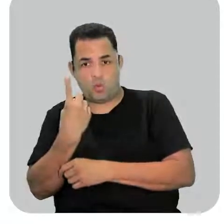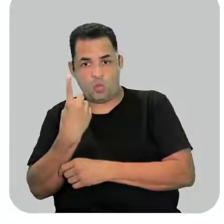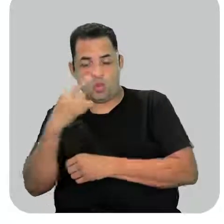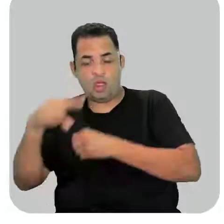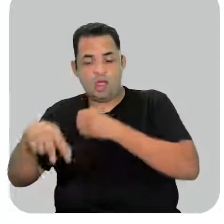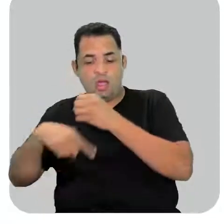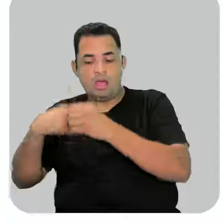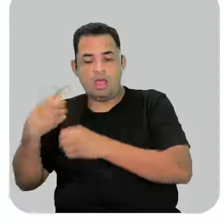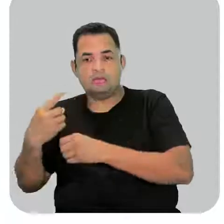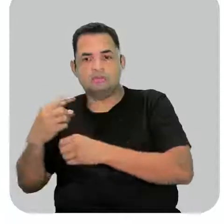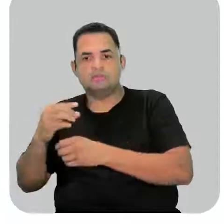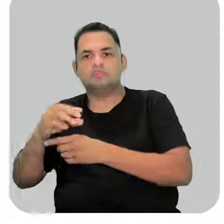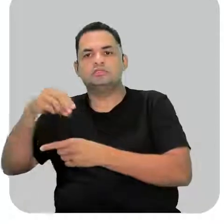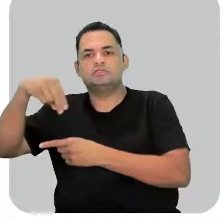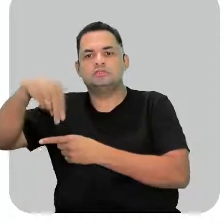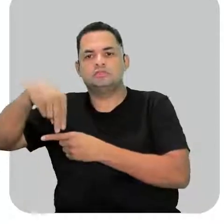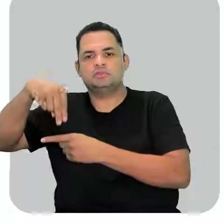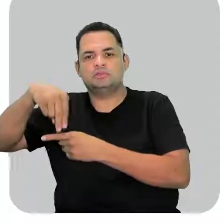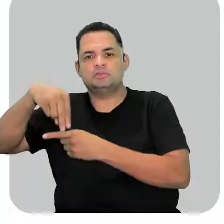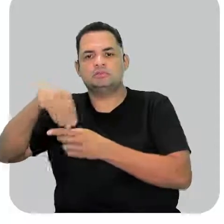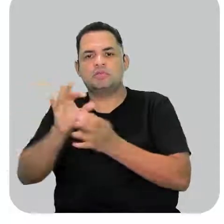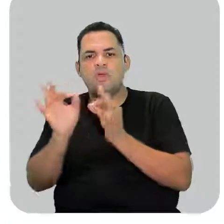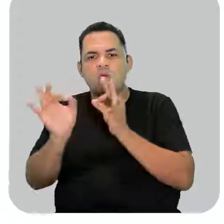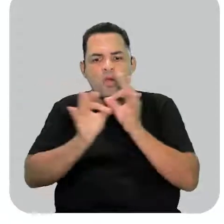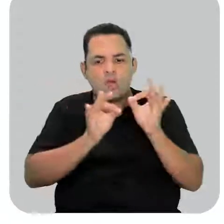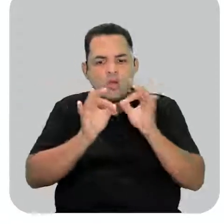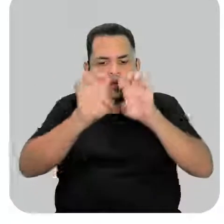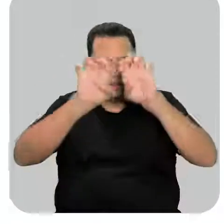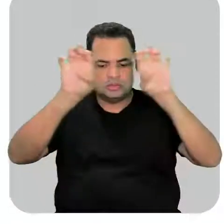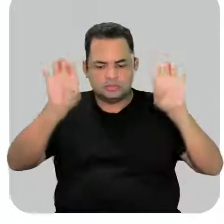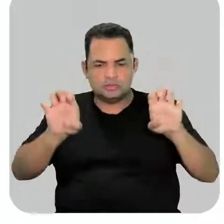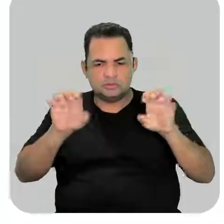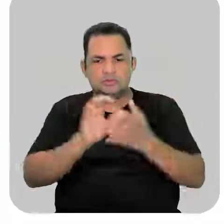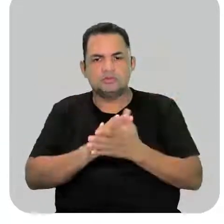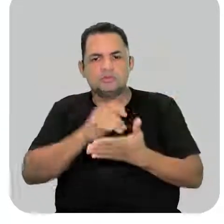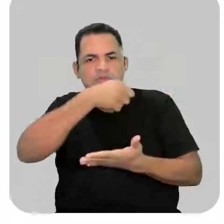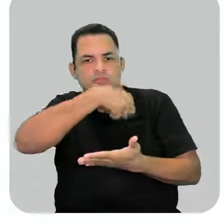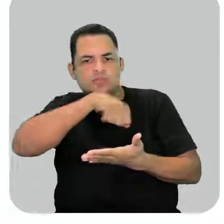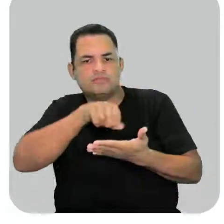você monte a estrutura e dê um nome desse composto.